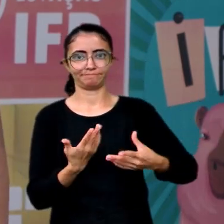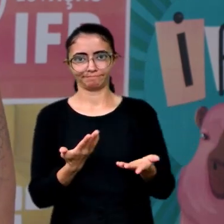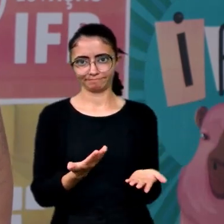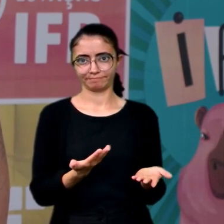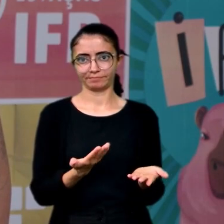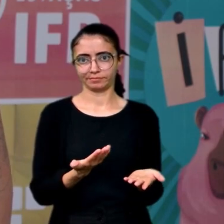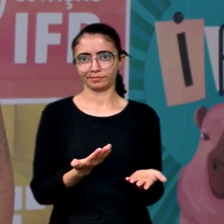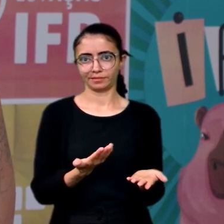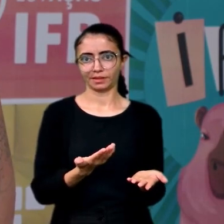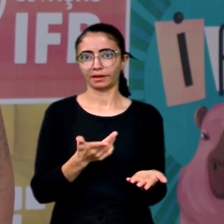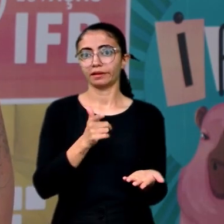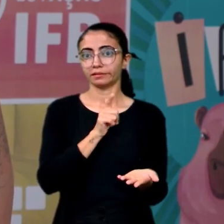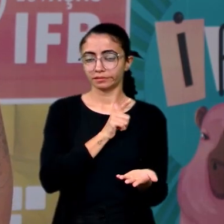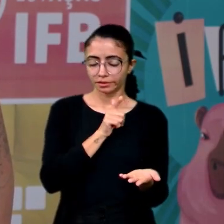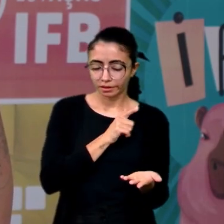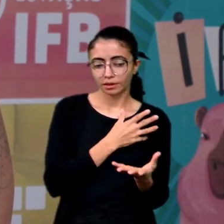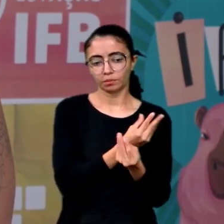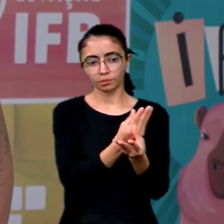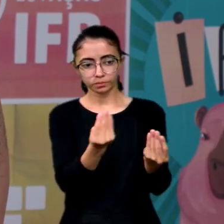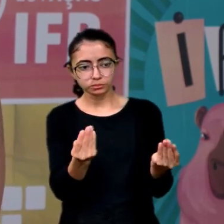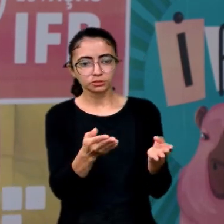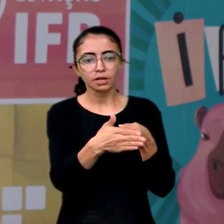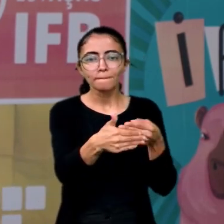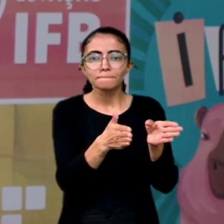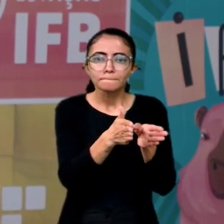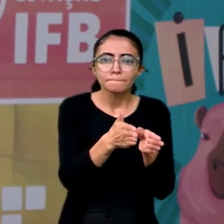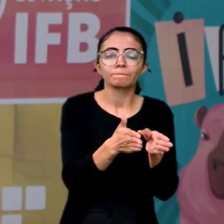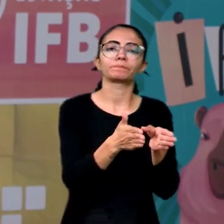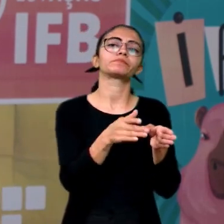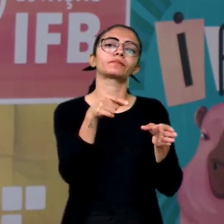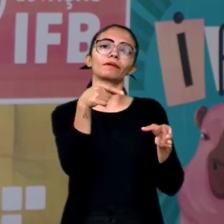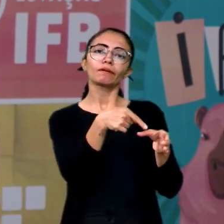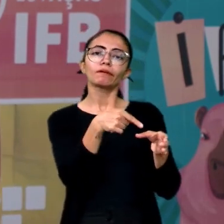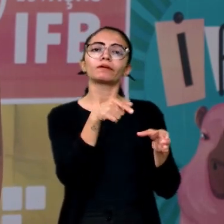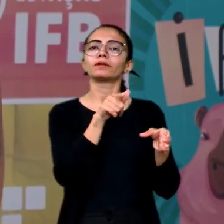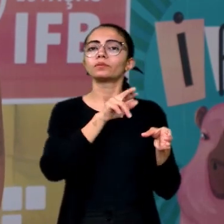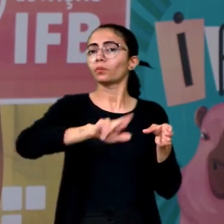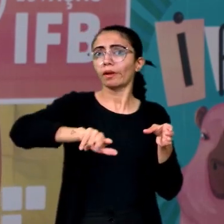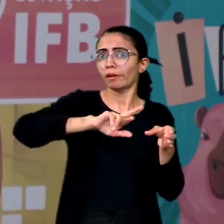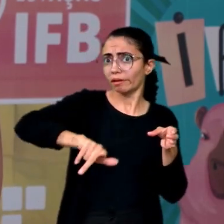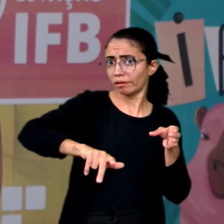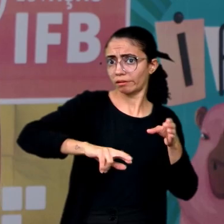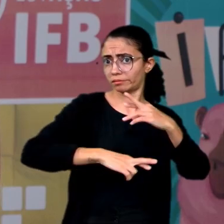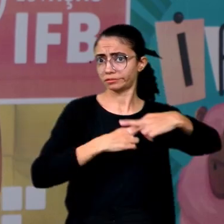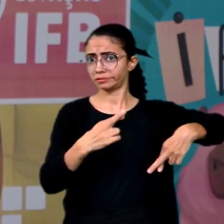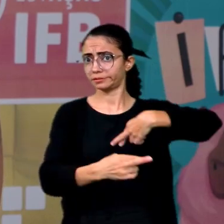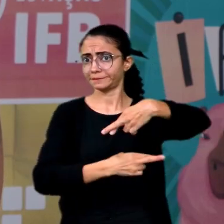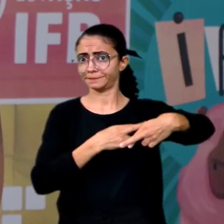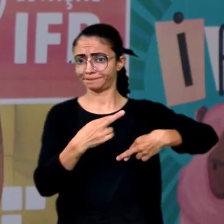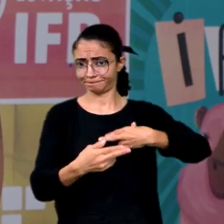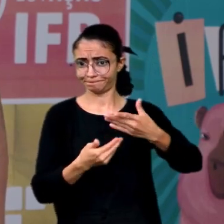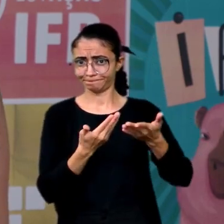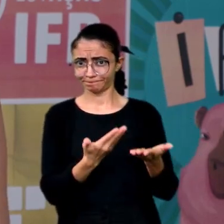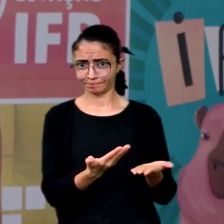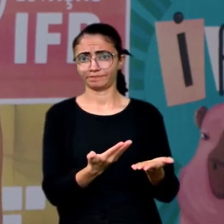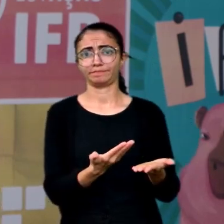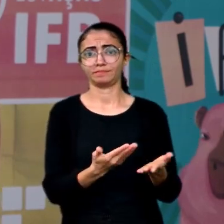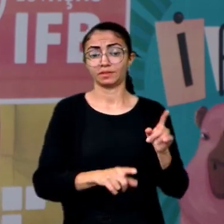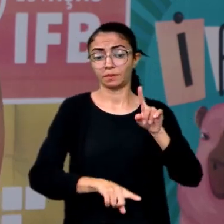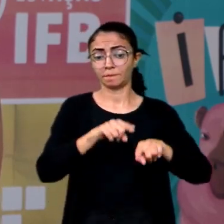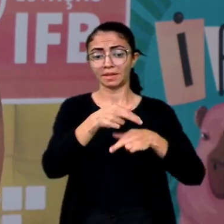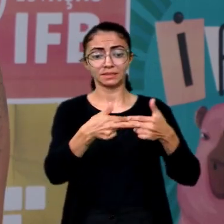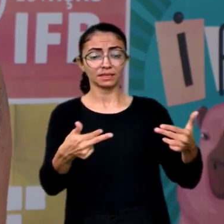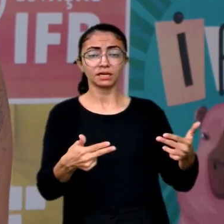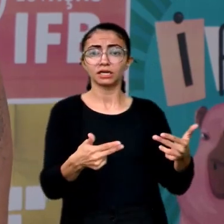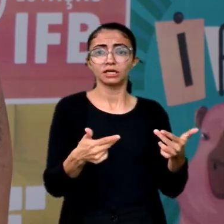é reciclado. Então, em muitos materiais, aquele material não tem